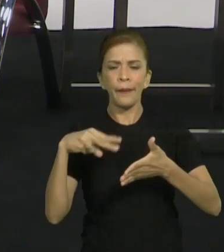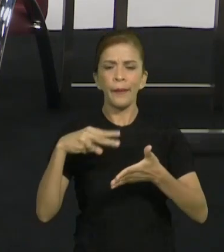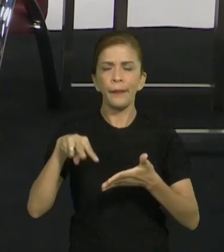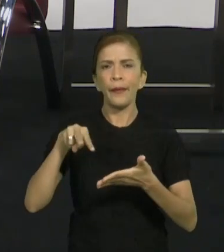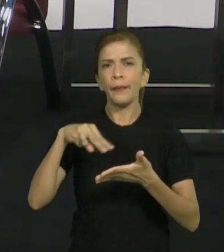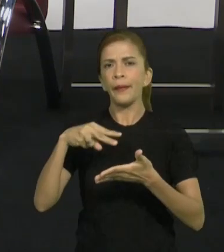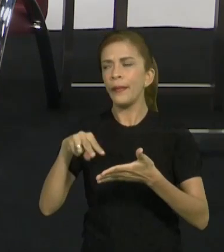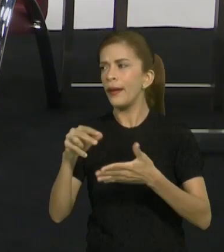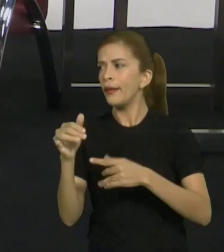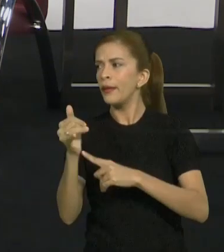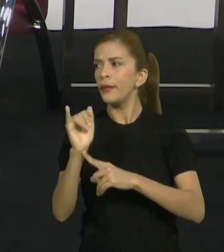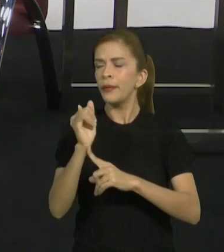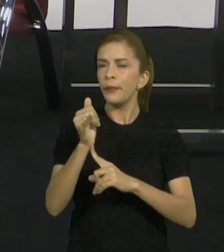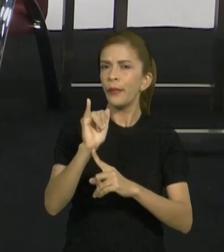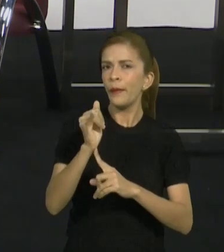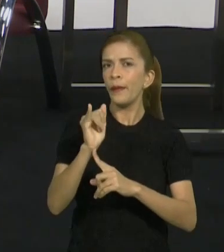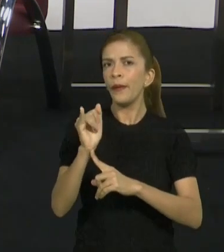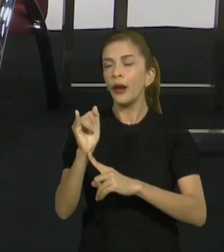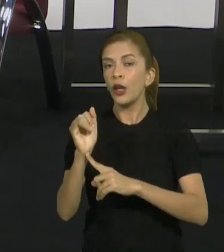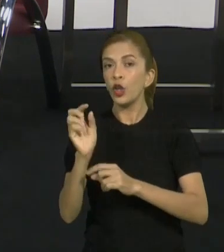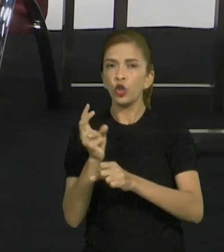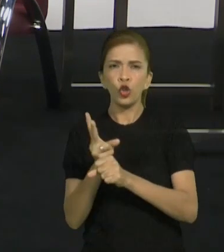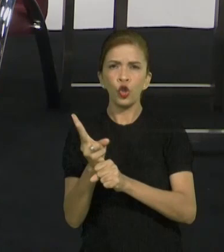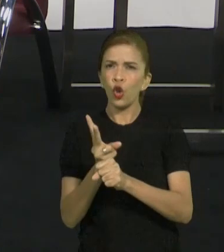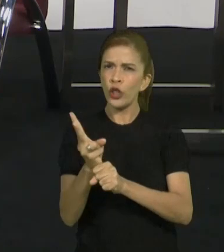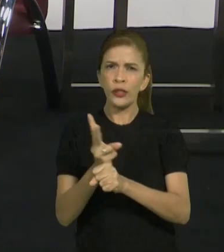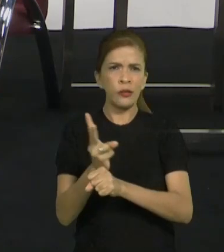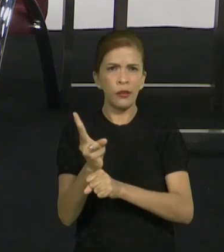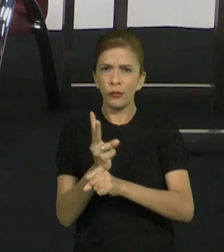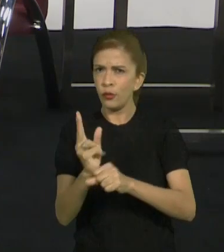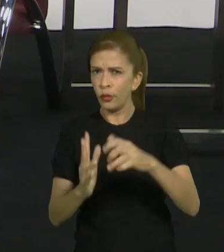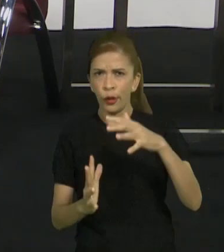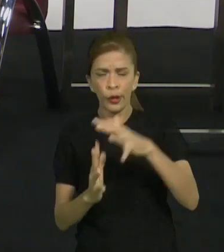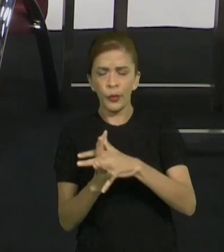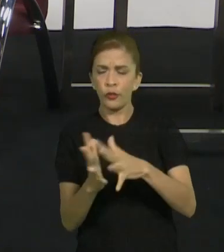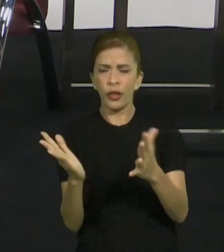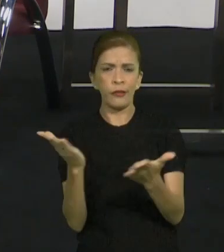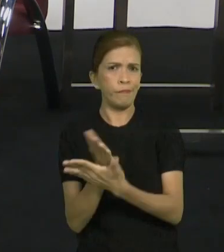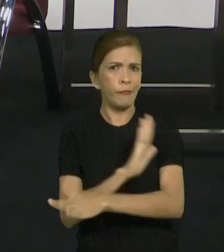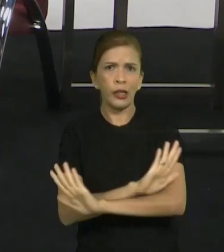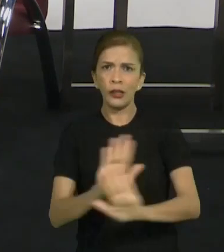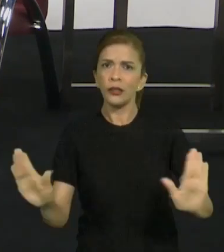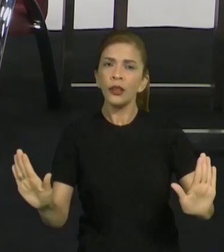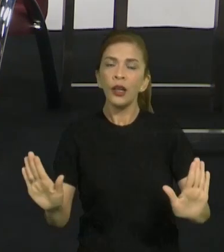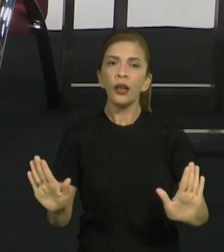vai brincar no boi, uns dois anos no máximo, ela termina, ela acaba com o boi, porque ela